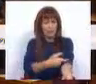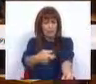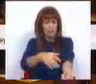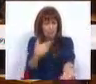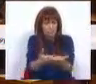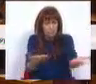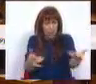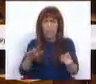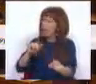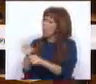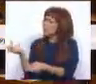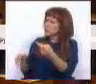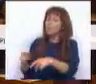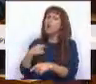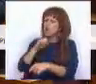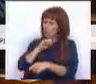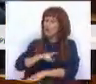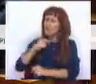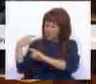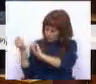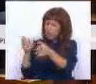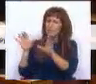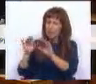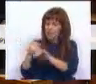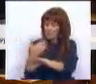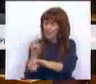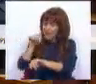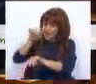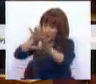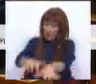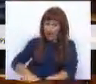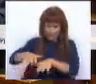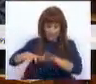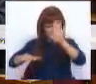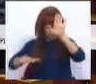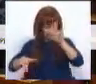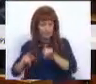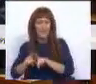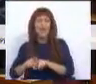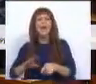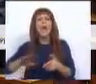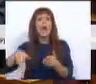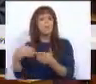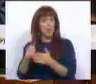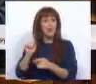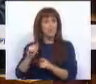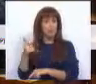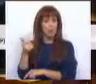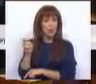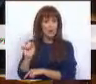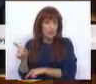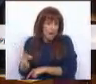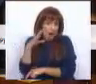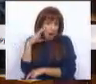que nós teremos oportunidade também de discutir mais tarde nesta Câmara sobre a proposta também do Bloco de Esquerda,